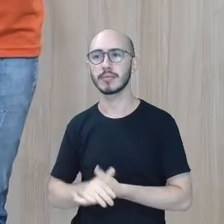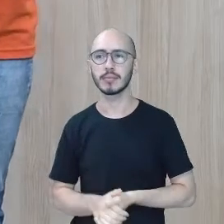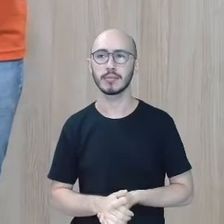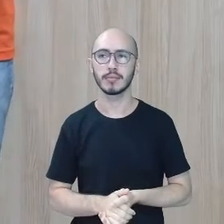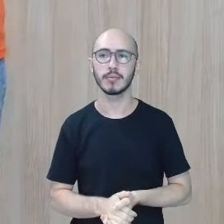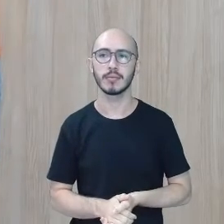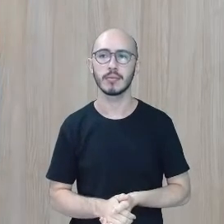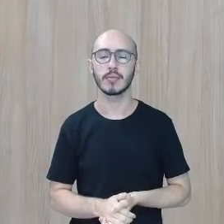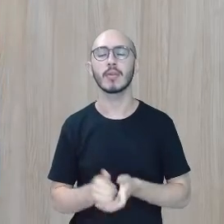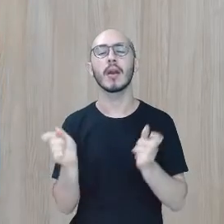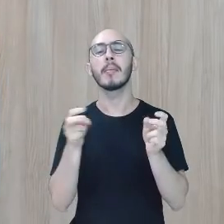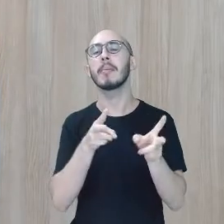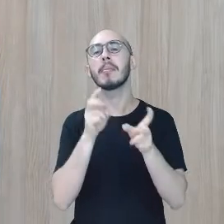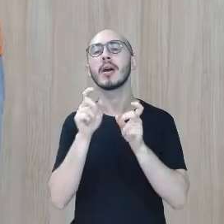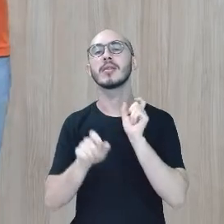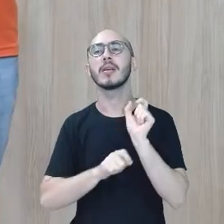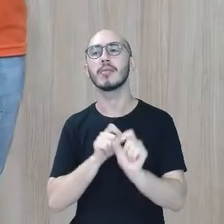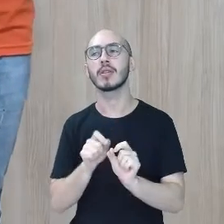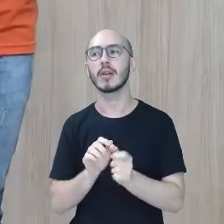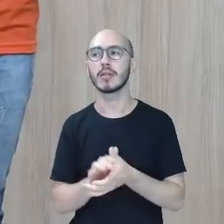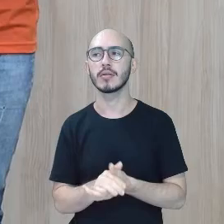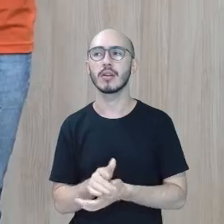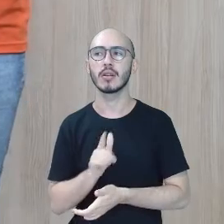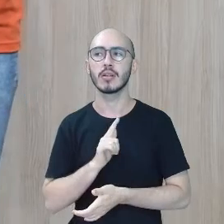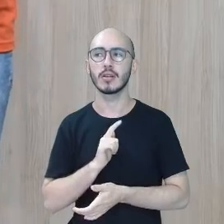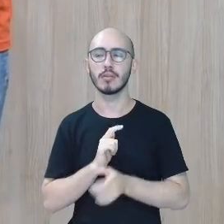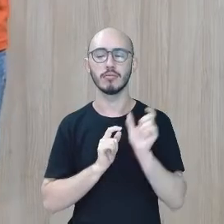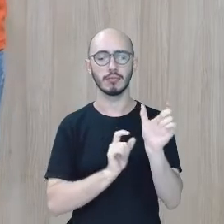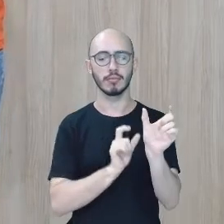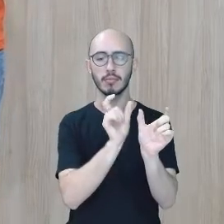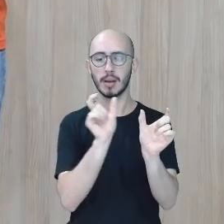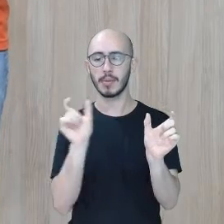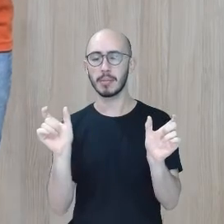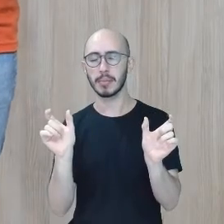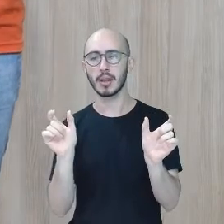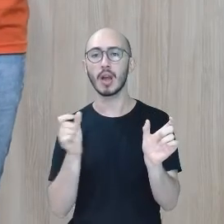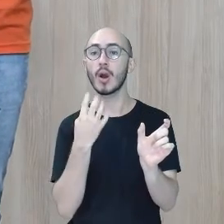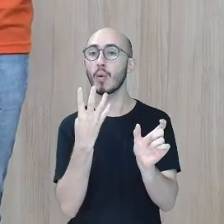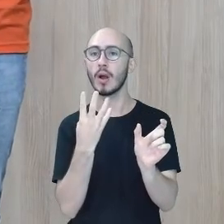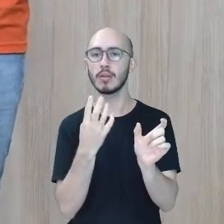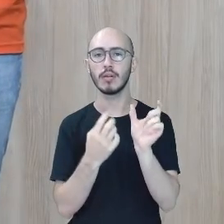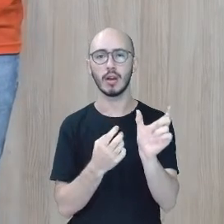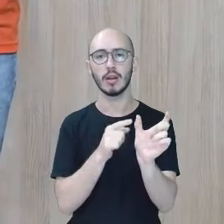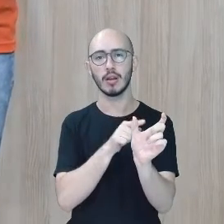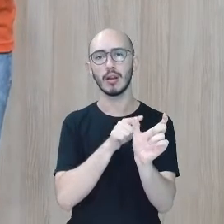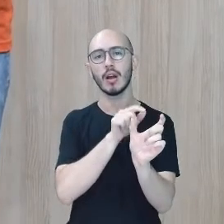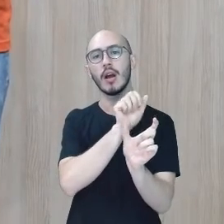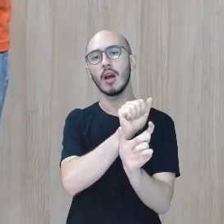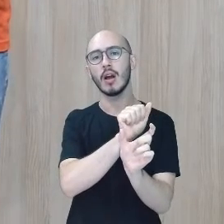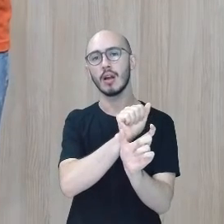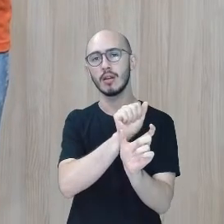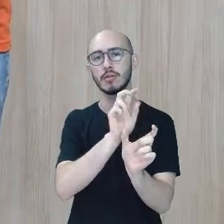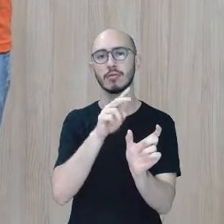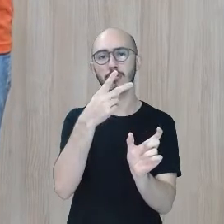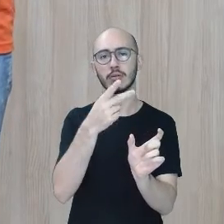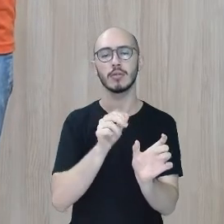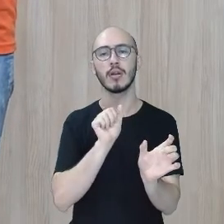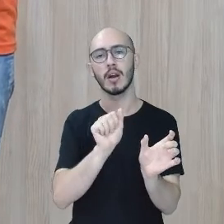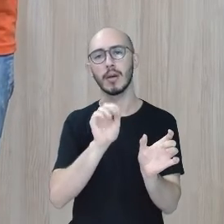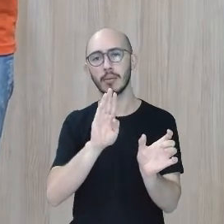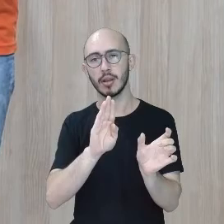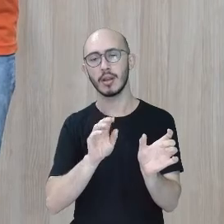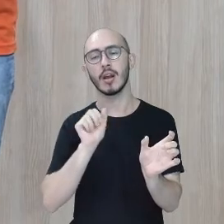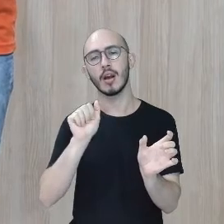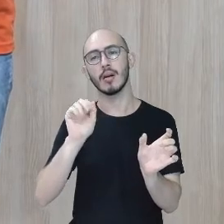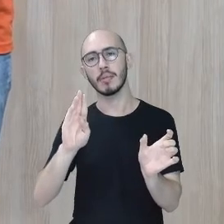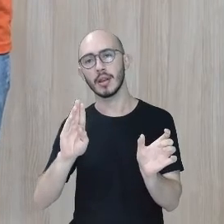E você pode notar que temos 4 monômios, tá? A ao quadrado, AB